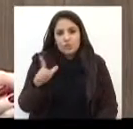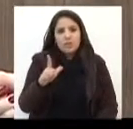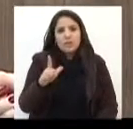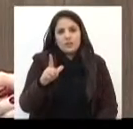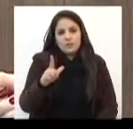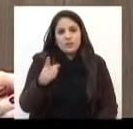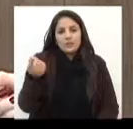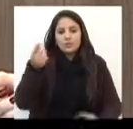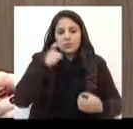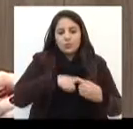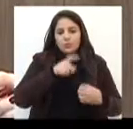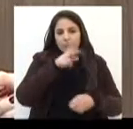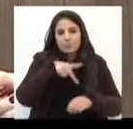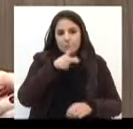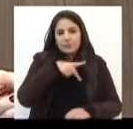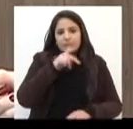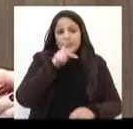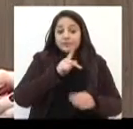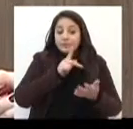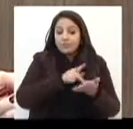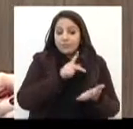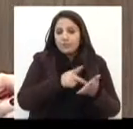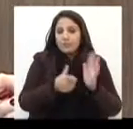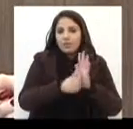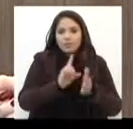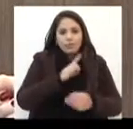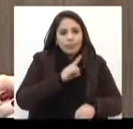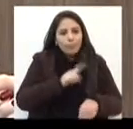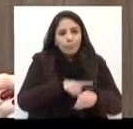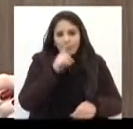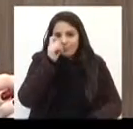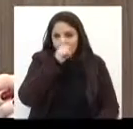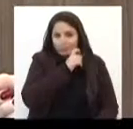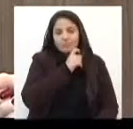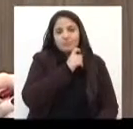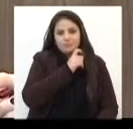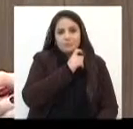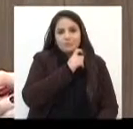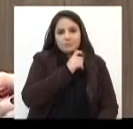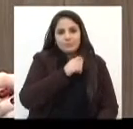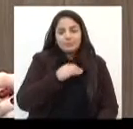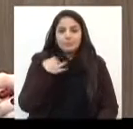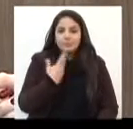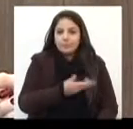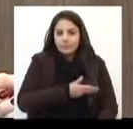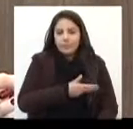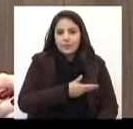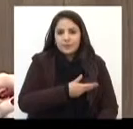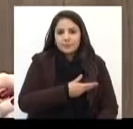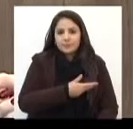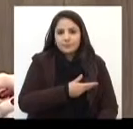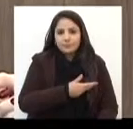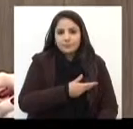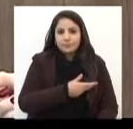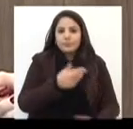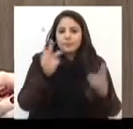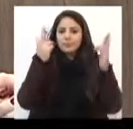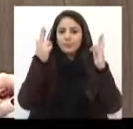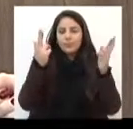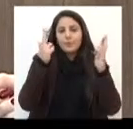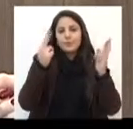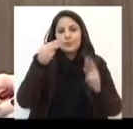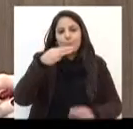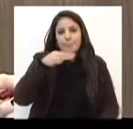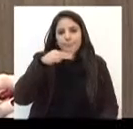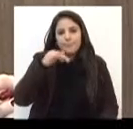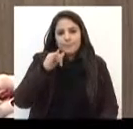retomar um país que, na verdade, estava na situação que está, certo? Então, a gente torce para que o